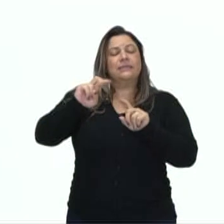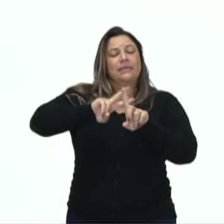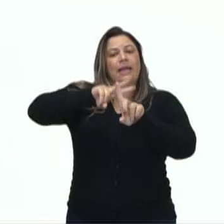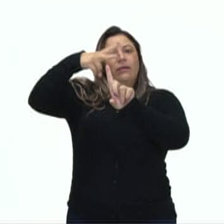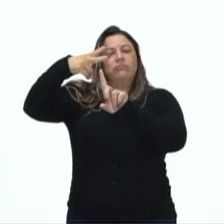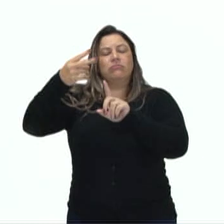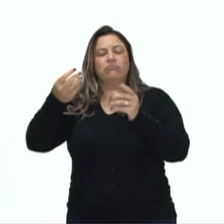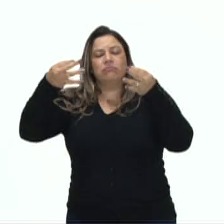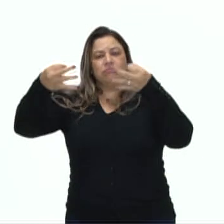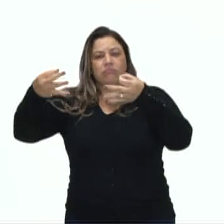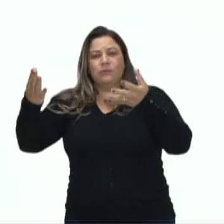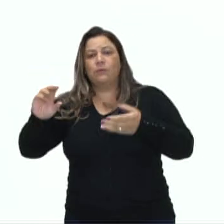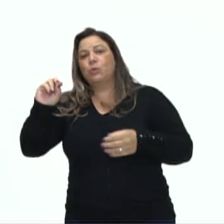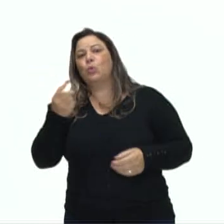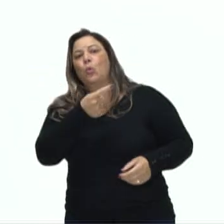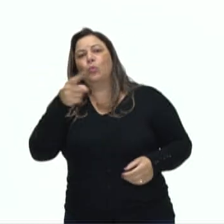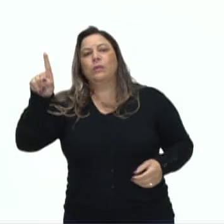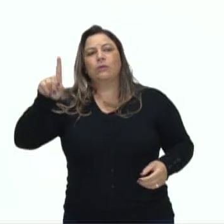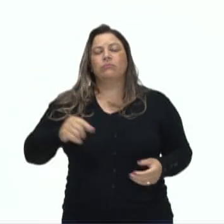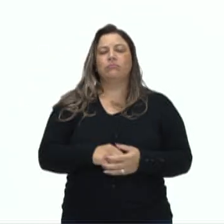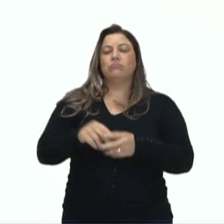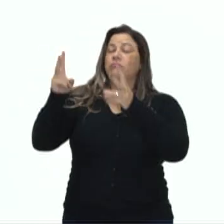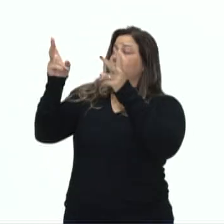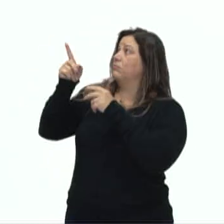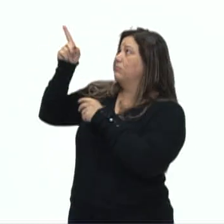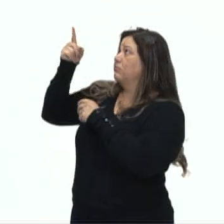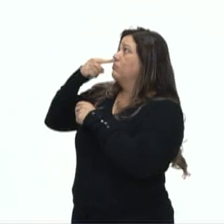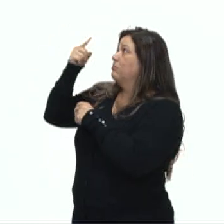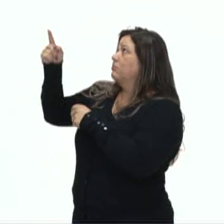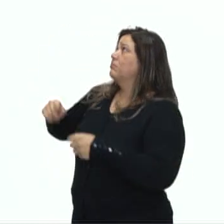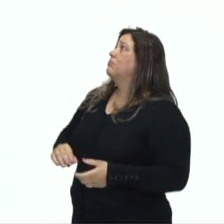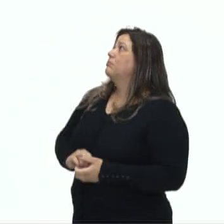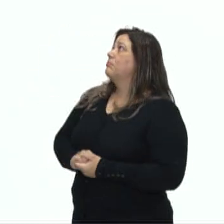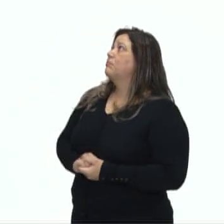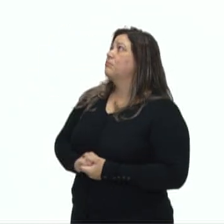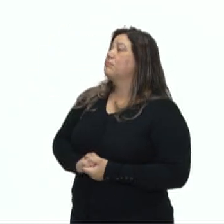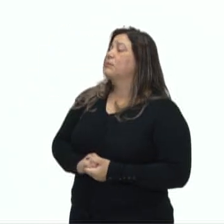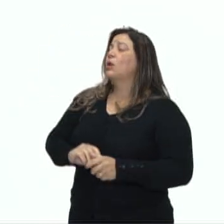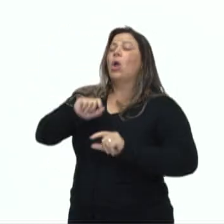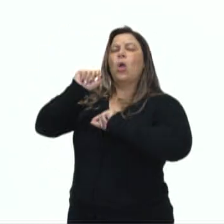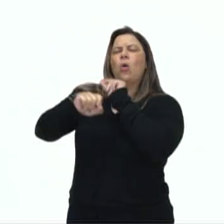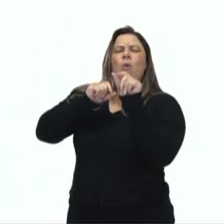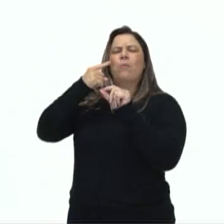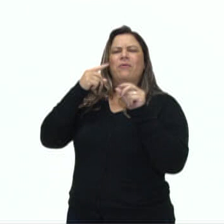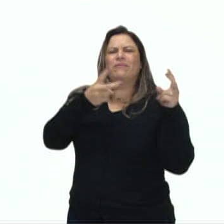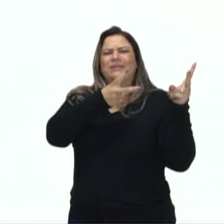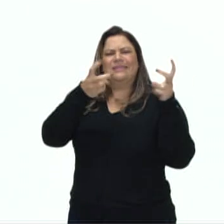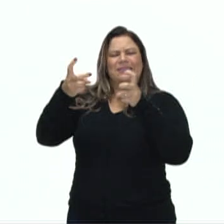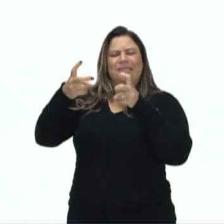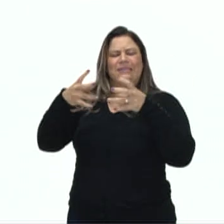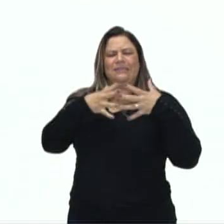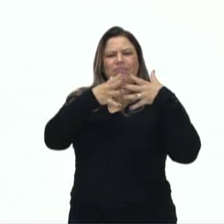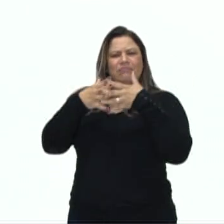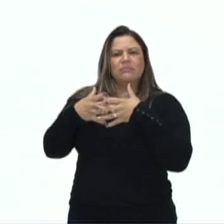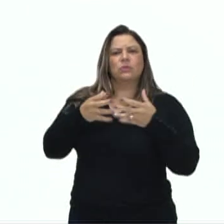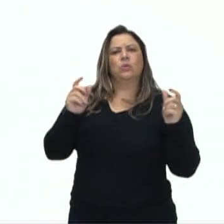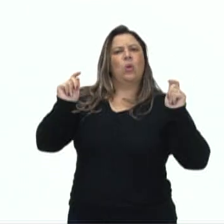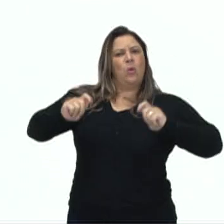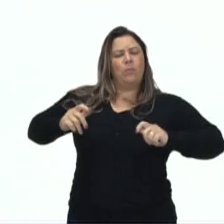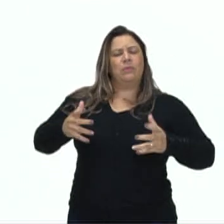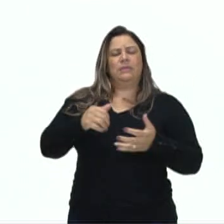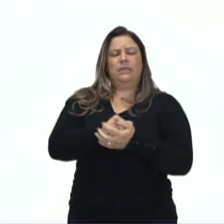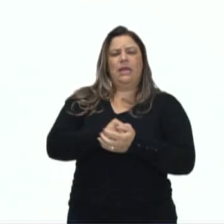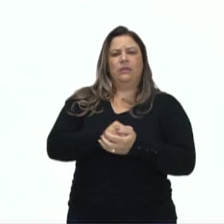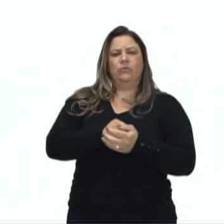tela. Bom, para a gente fazer pelo processo geométrico fica muito complicado. Por quê? Ele fica complicado